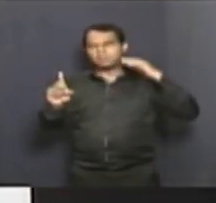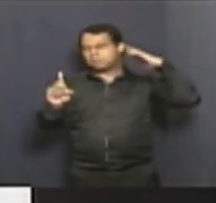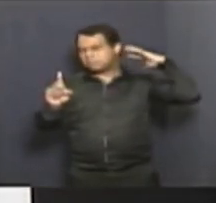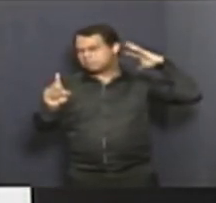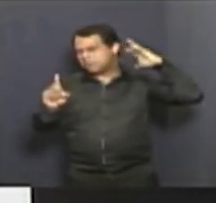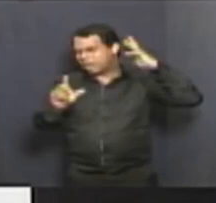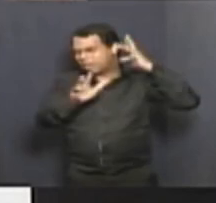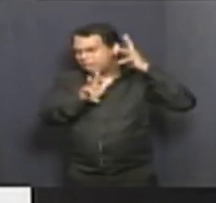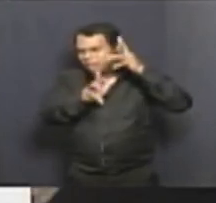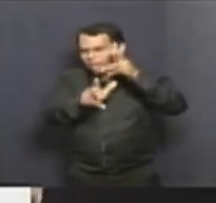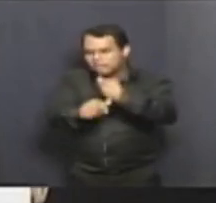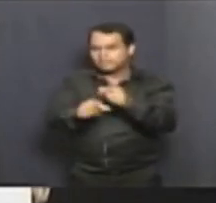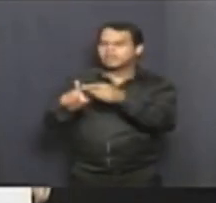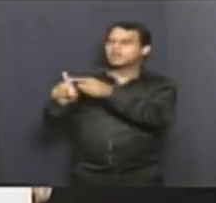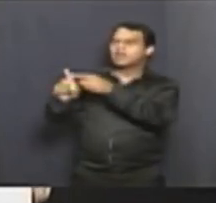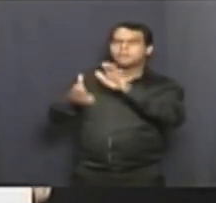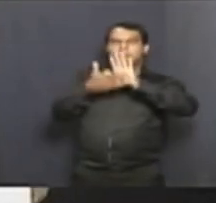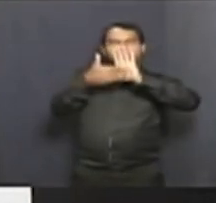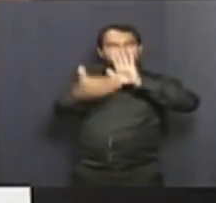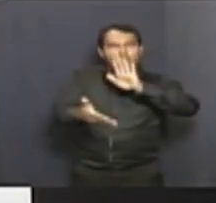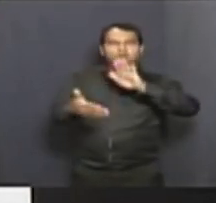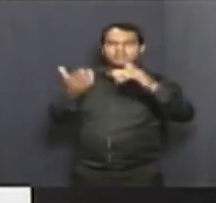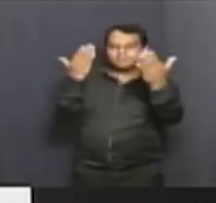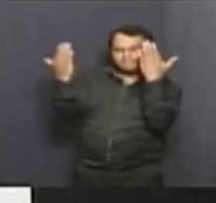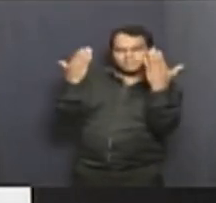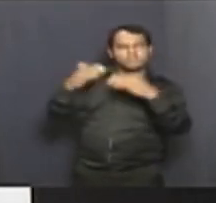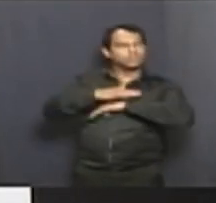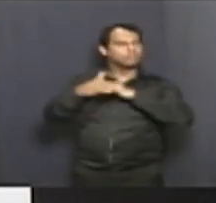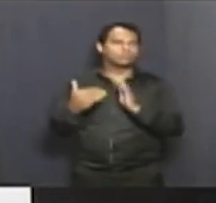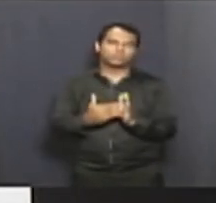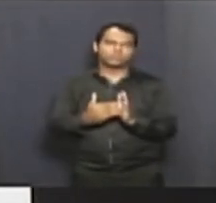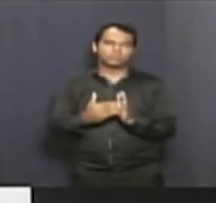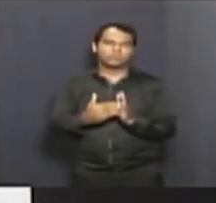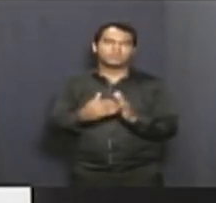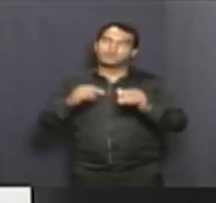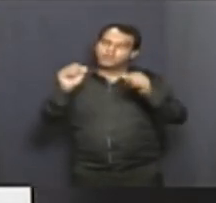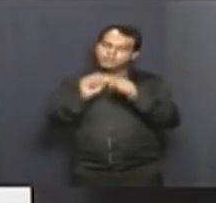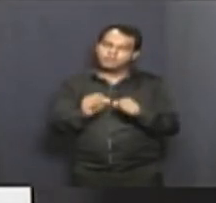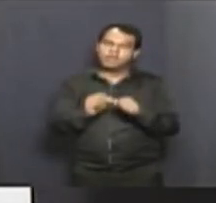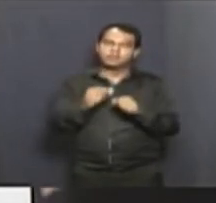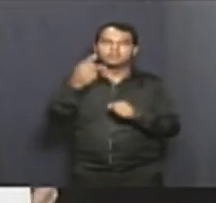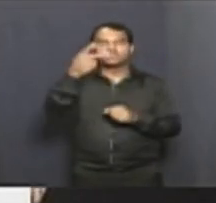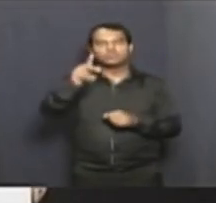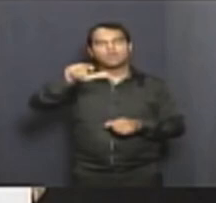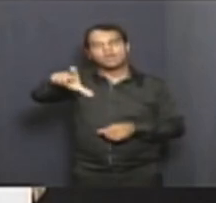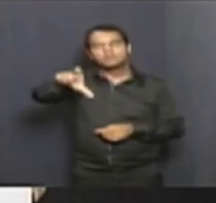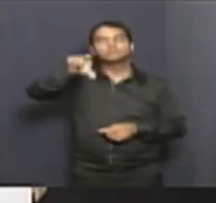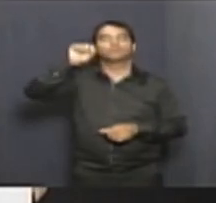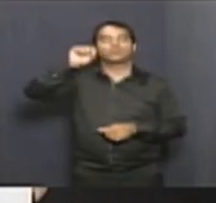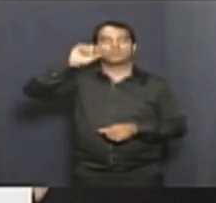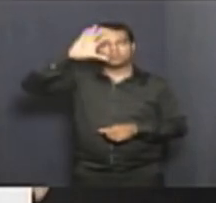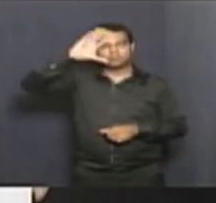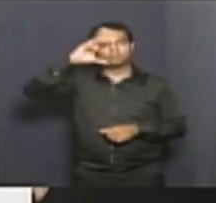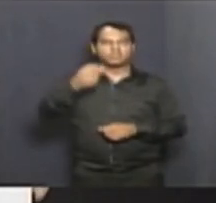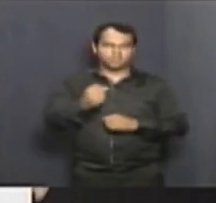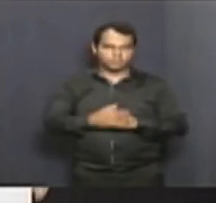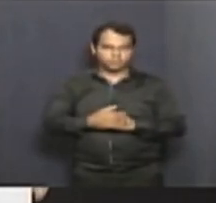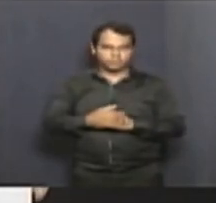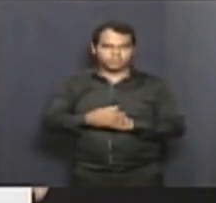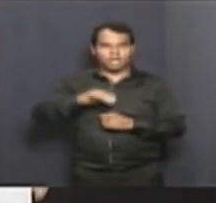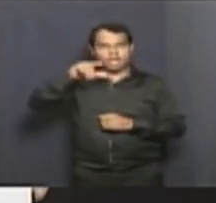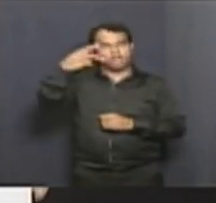analise as propostas também e faça com o seu juízo os juízes o